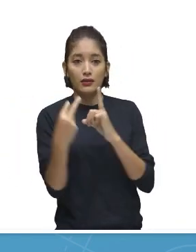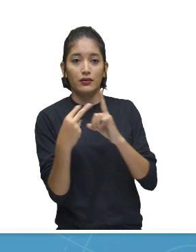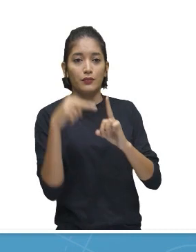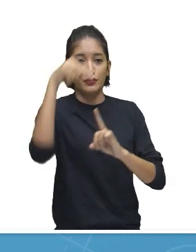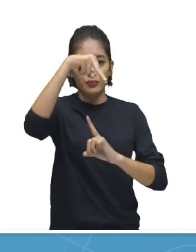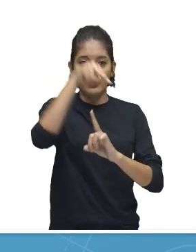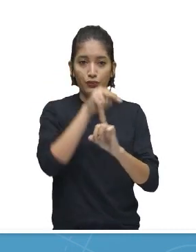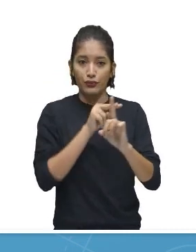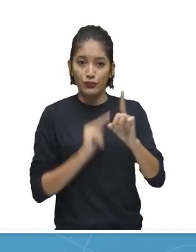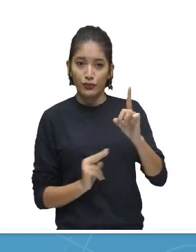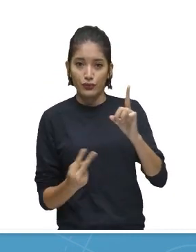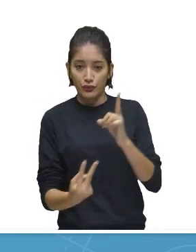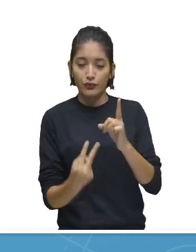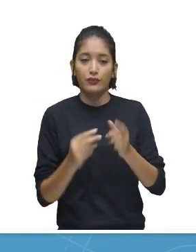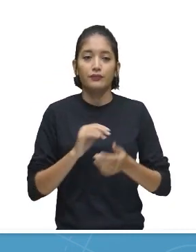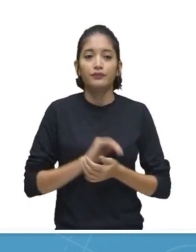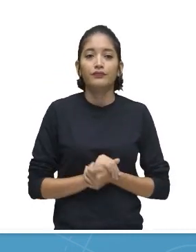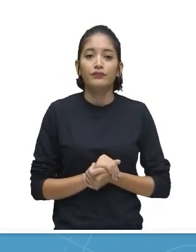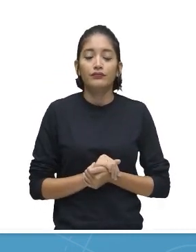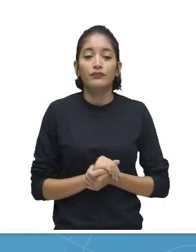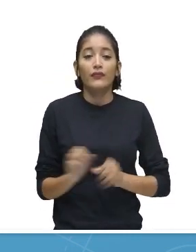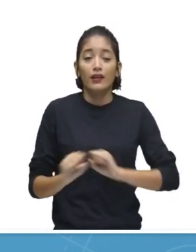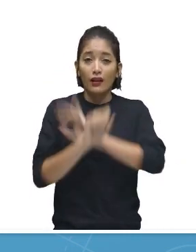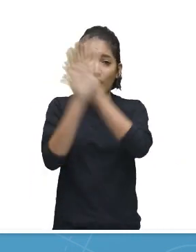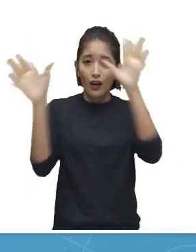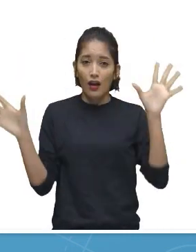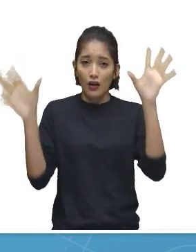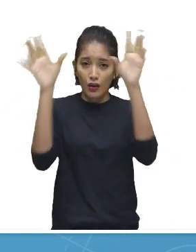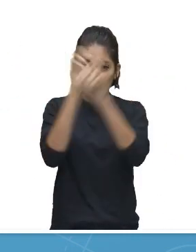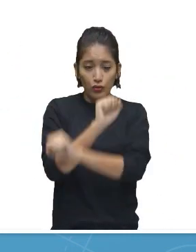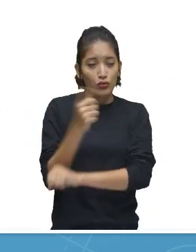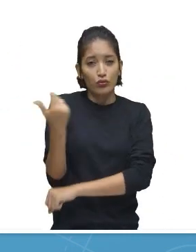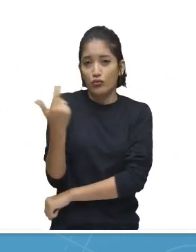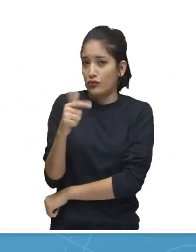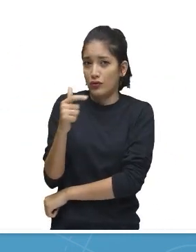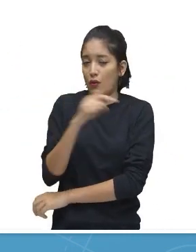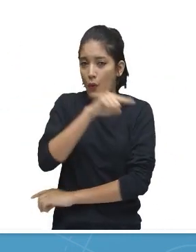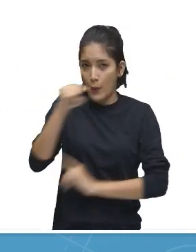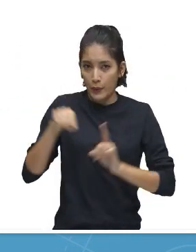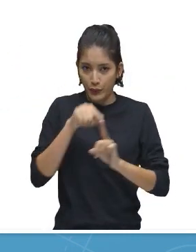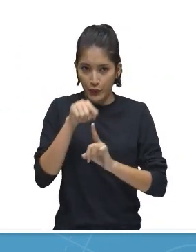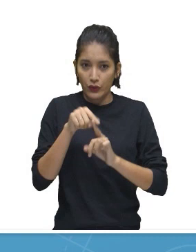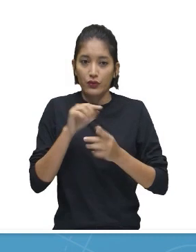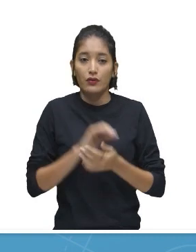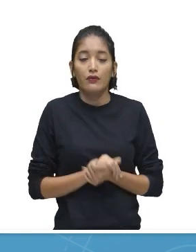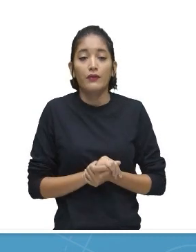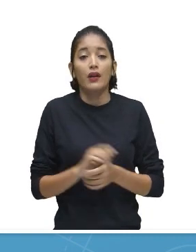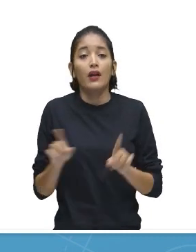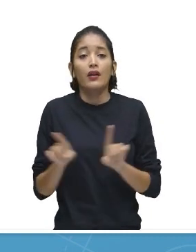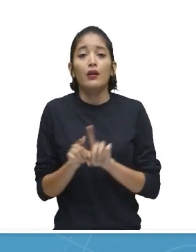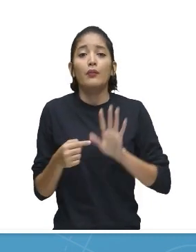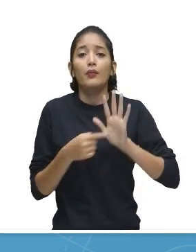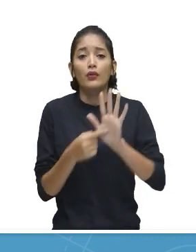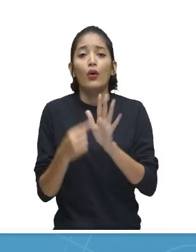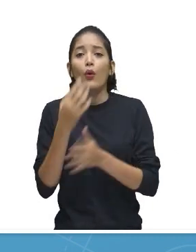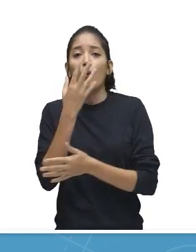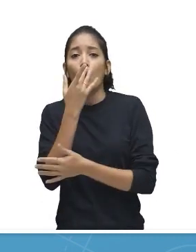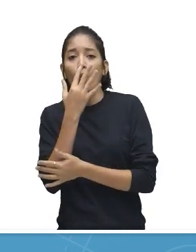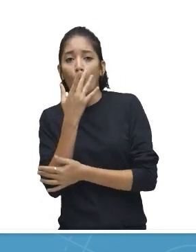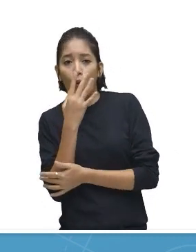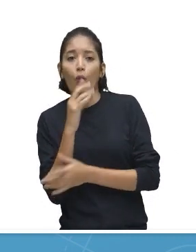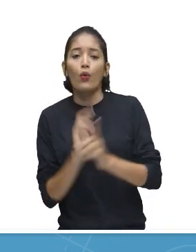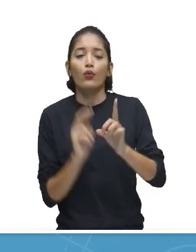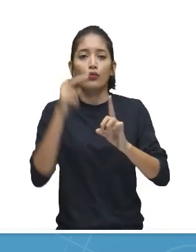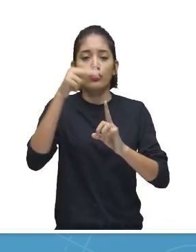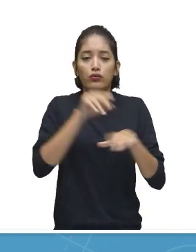só, o claro e escuro perde a sua função, representação do volume colorido sobre